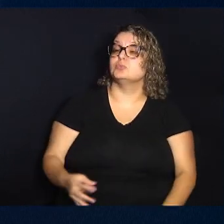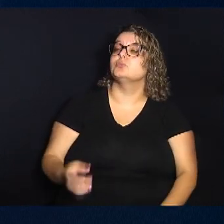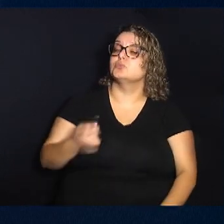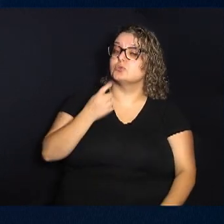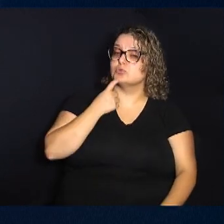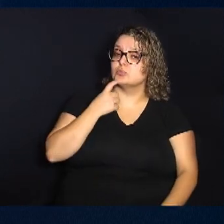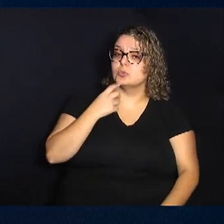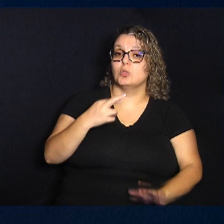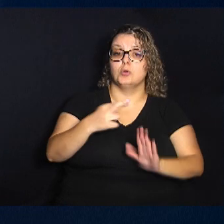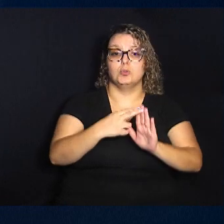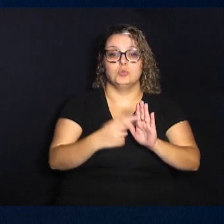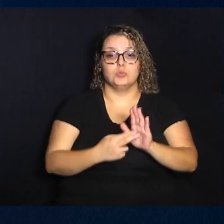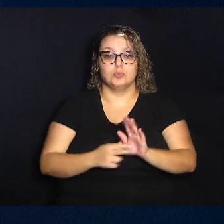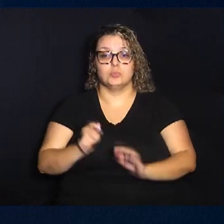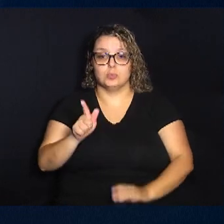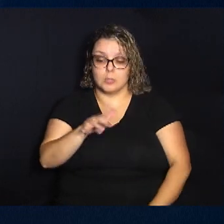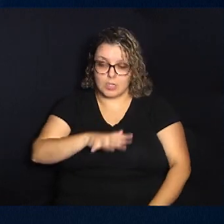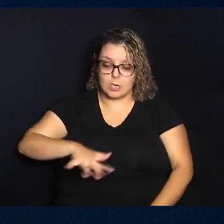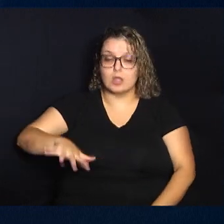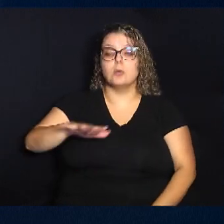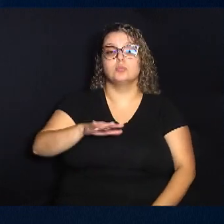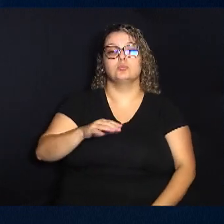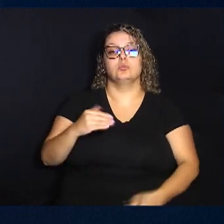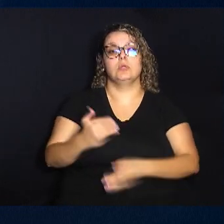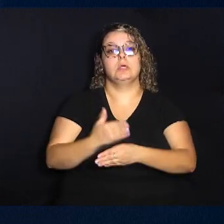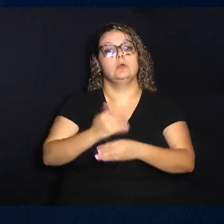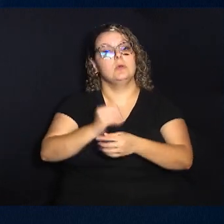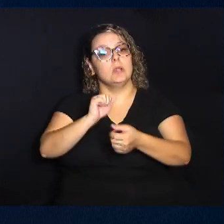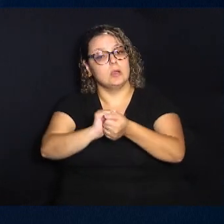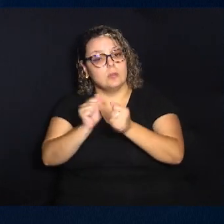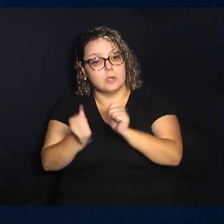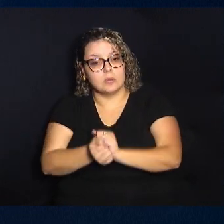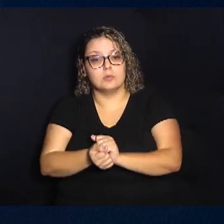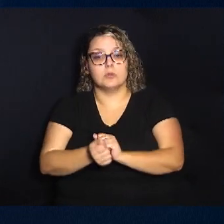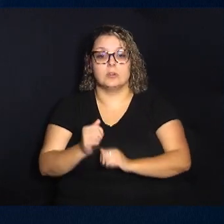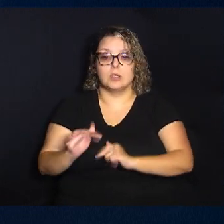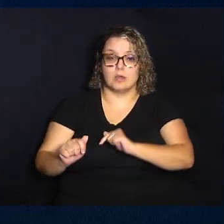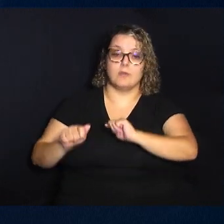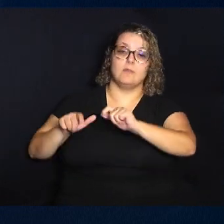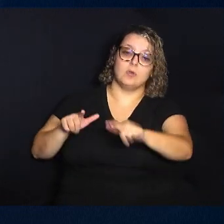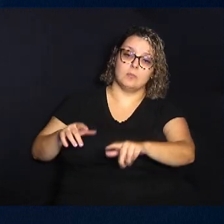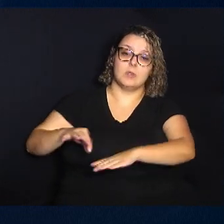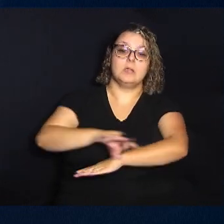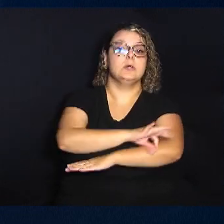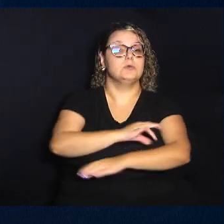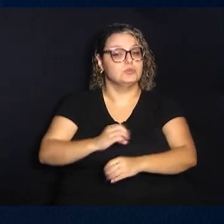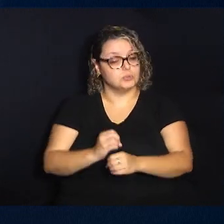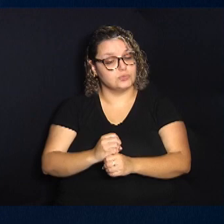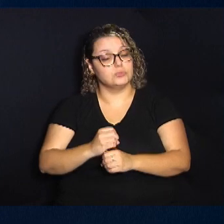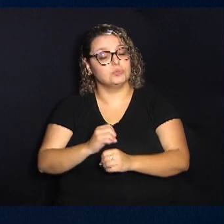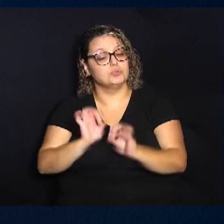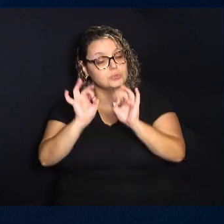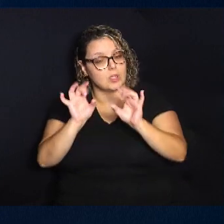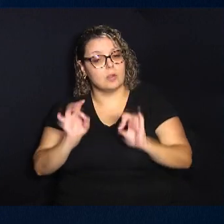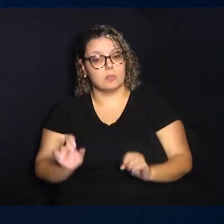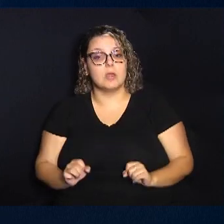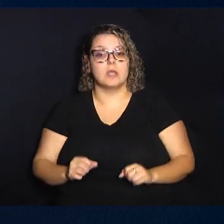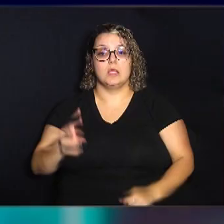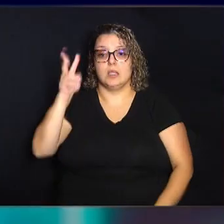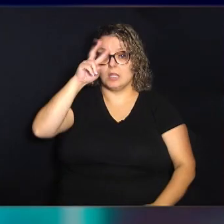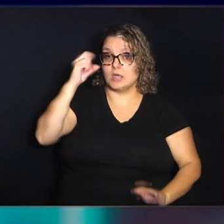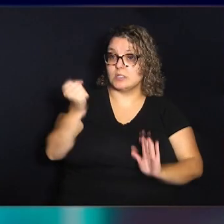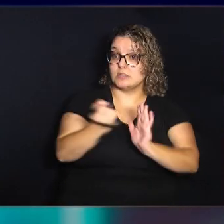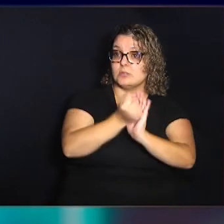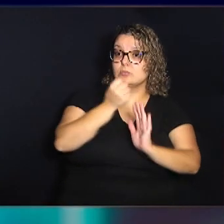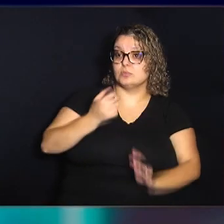roteiro global dos restauros e a formação de arquitetos especialistas em restauro do patrimônio